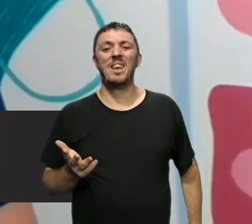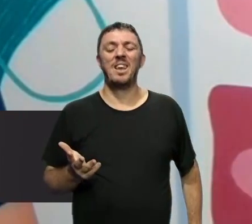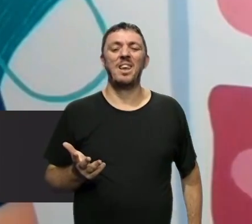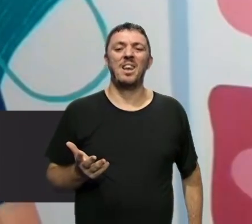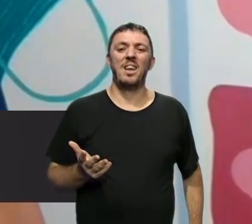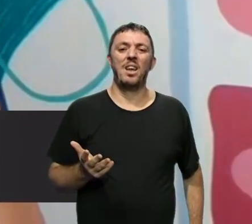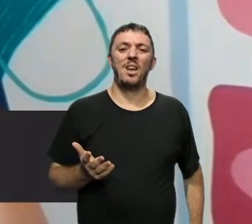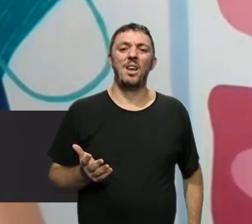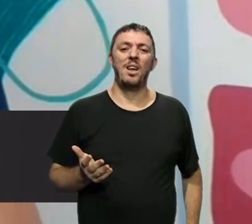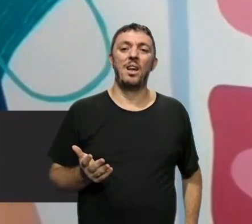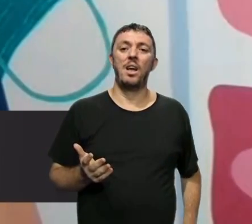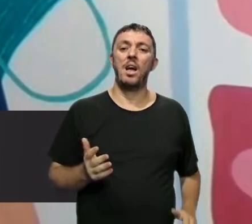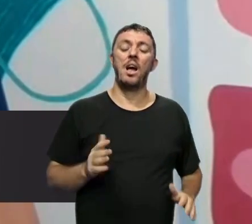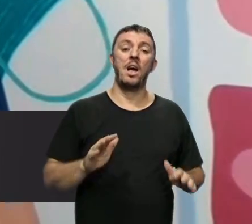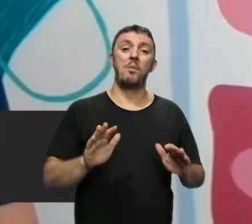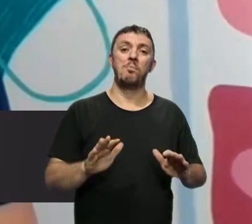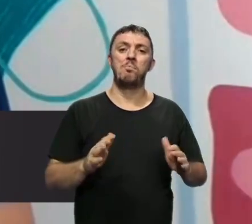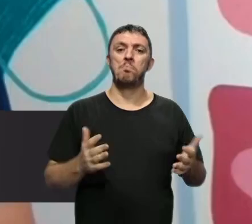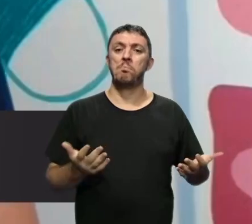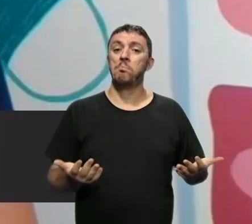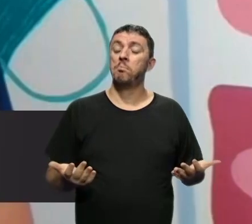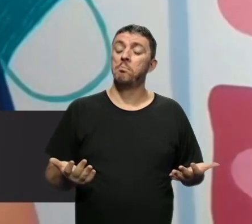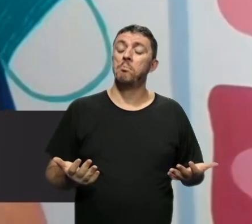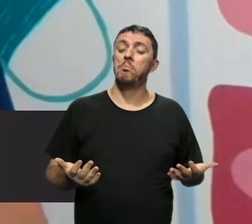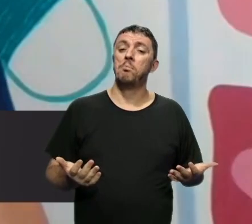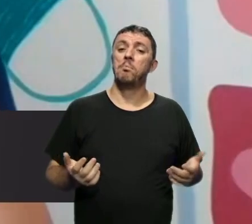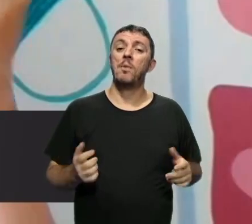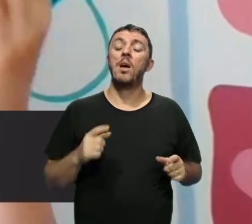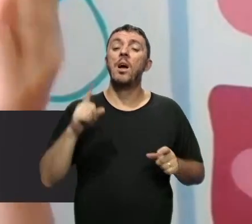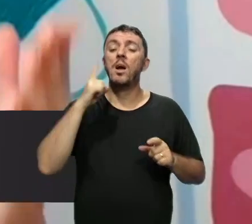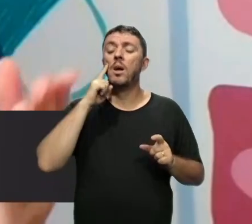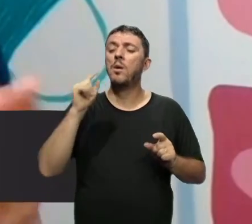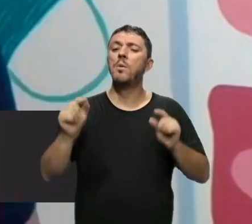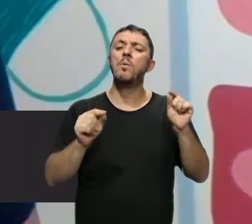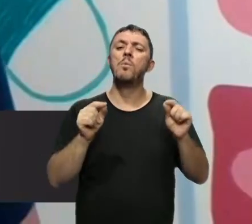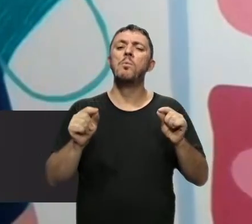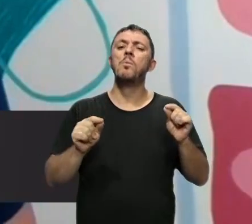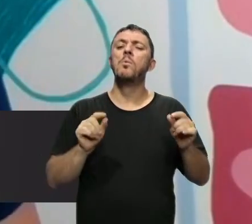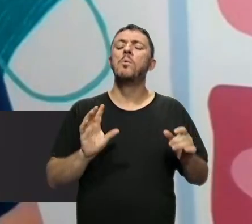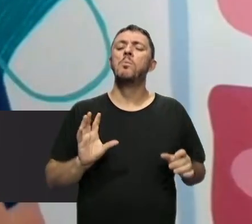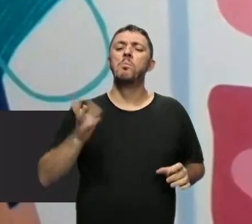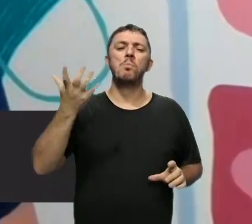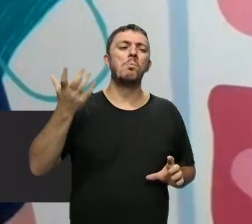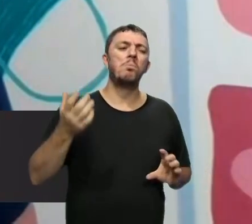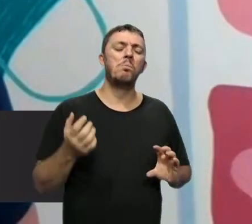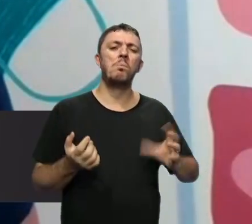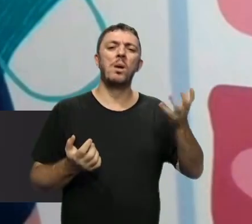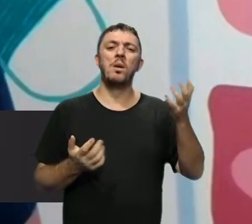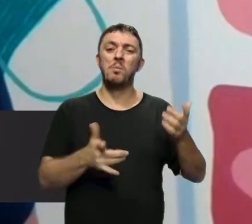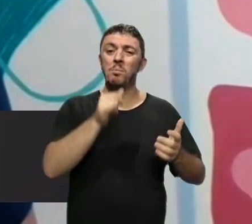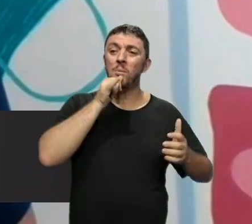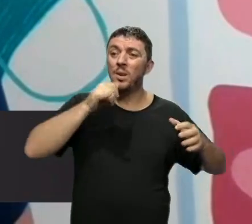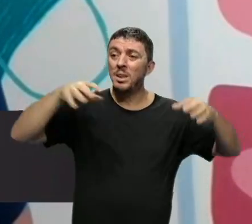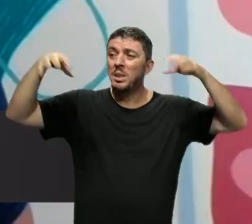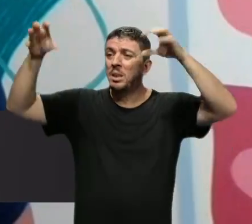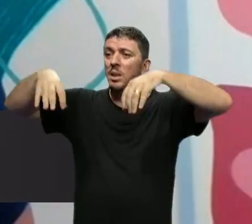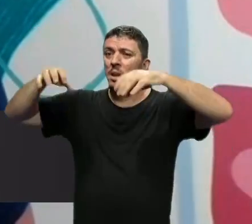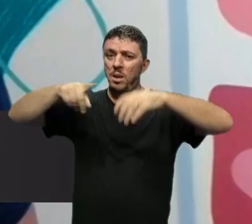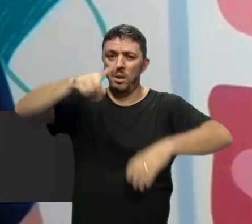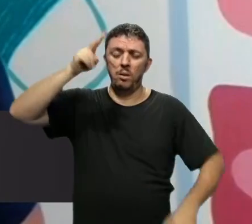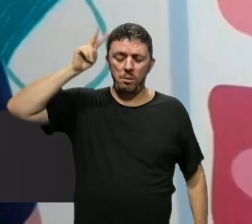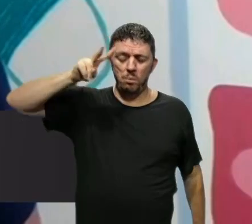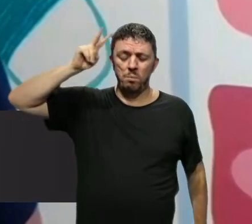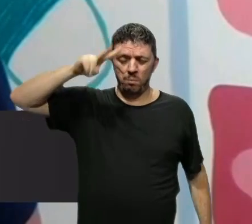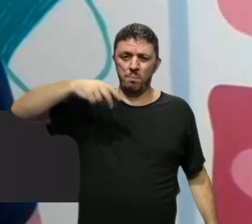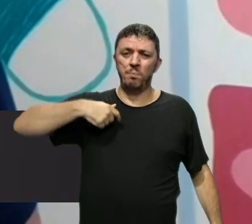nesse sentido de não fazer acontecer, mas as coisas iam crescendo num ponto. Então, assim, estava chovendo, eu lembro uma